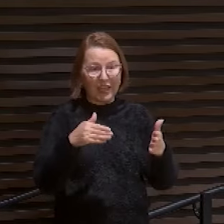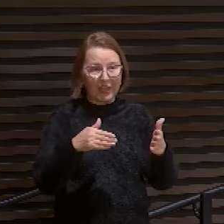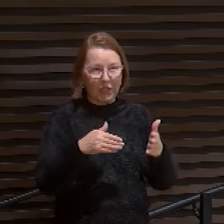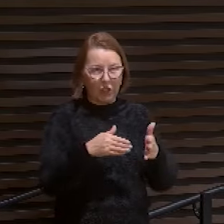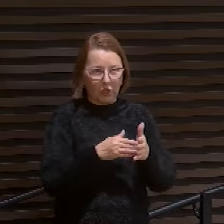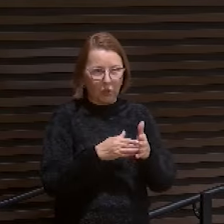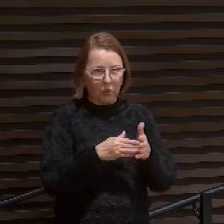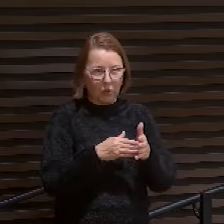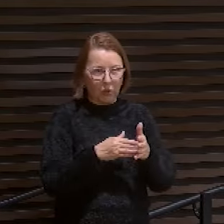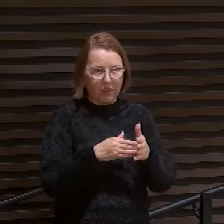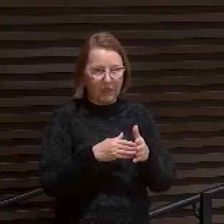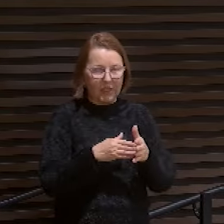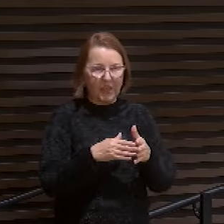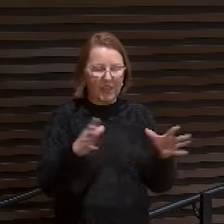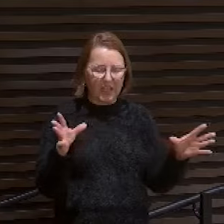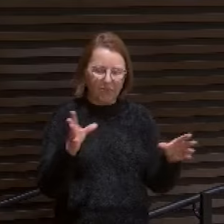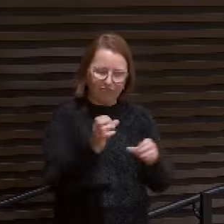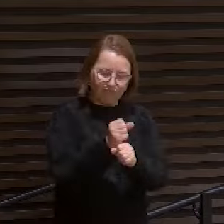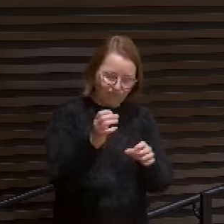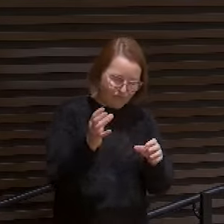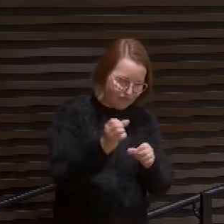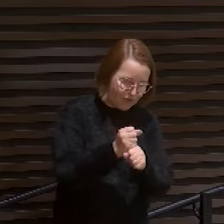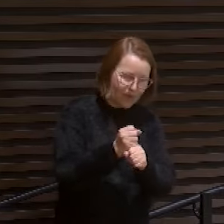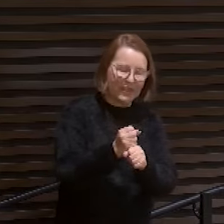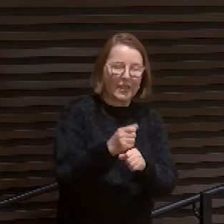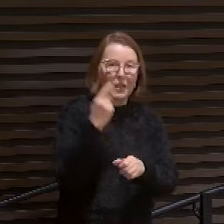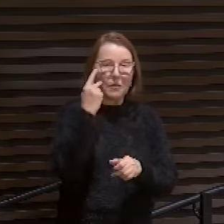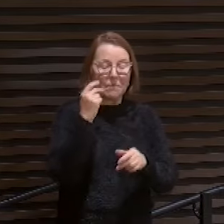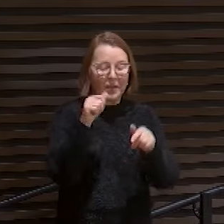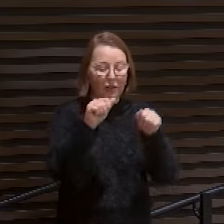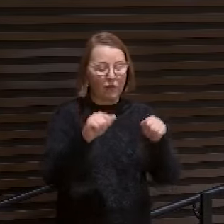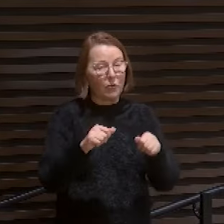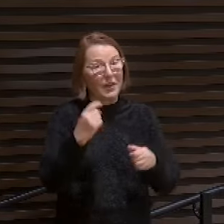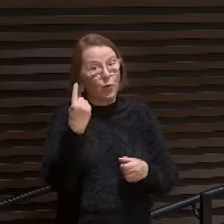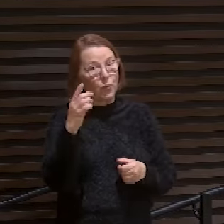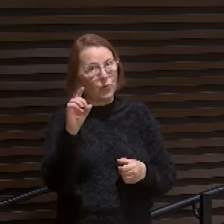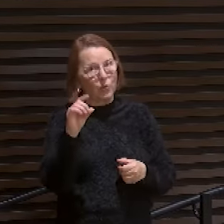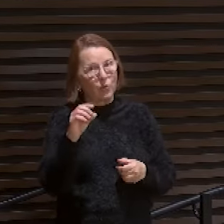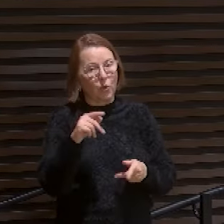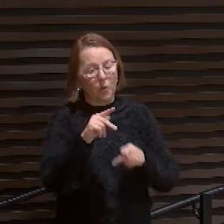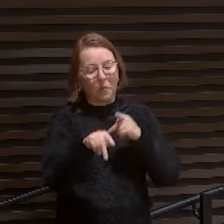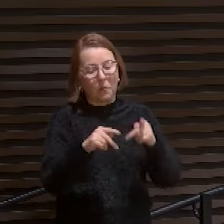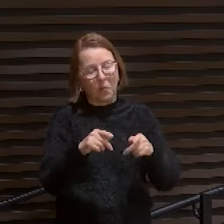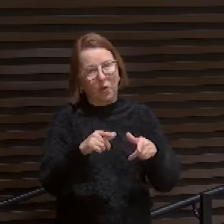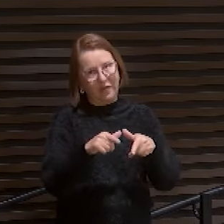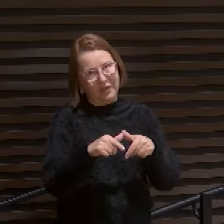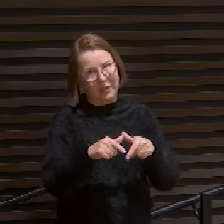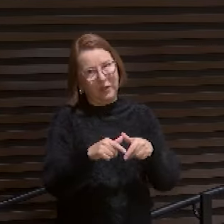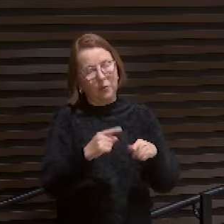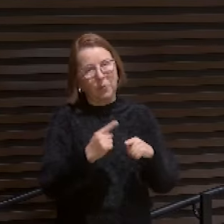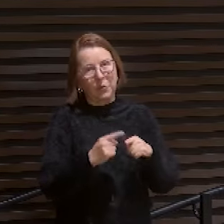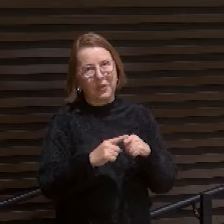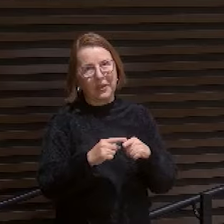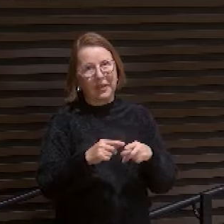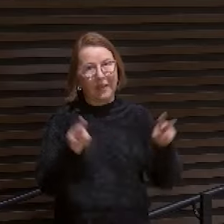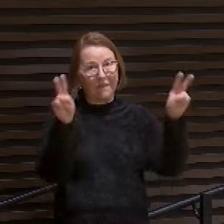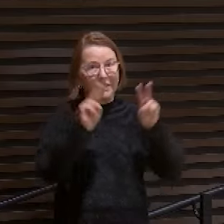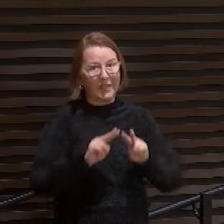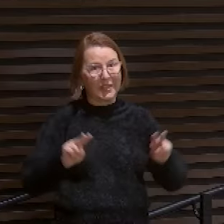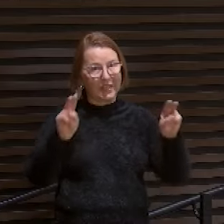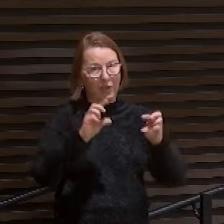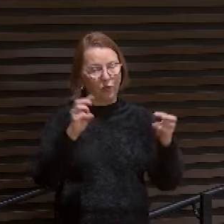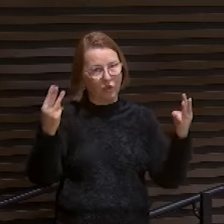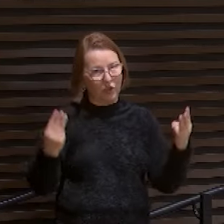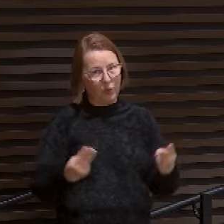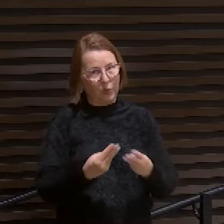um só povo, o povo de Israel. Porque aquela divisão de Judá e